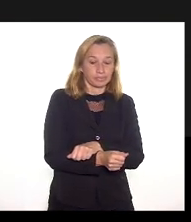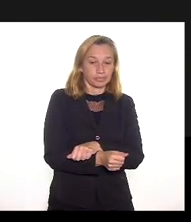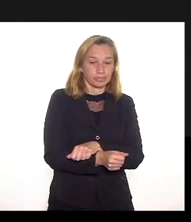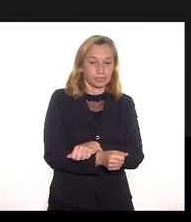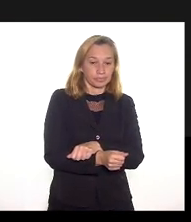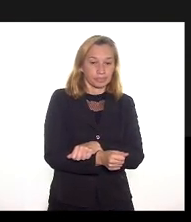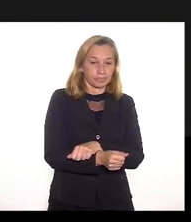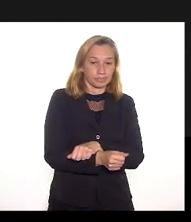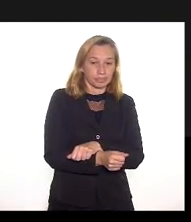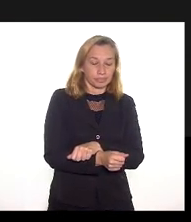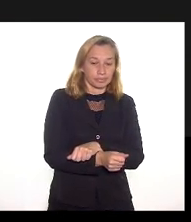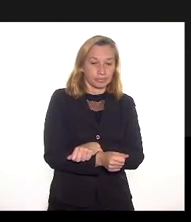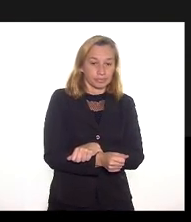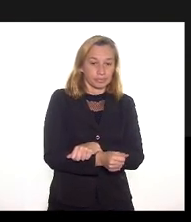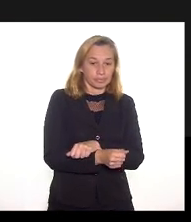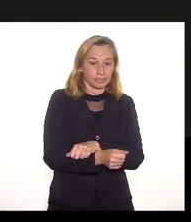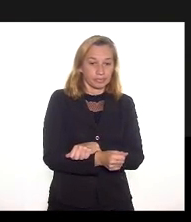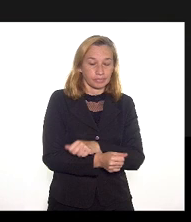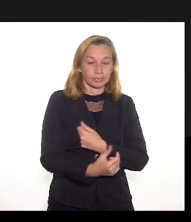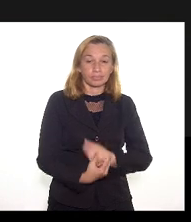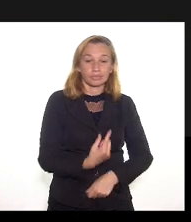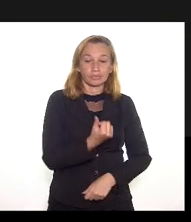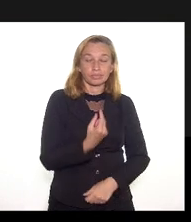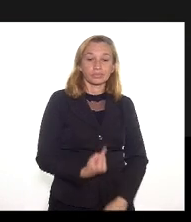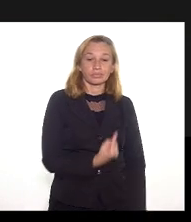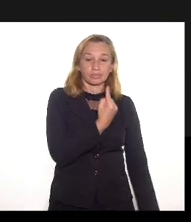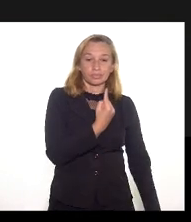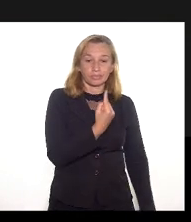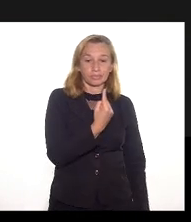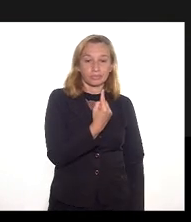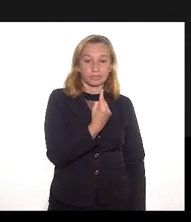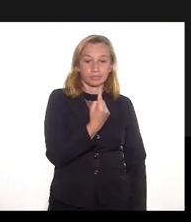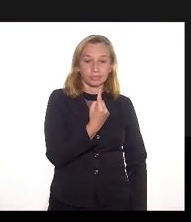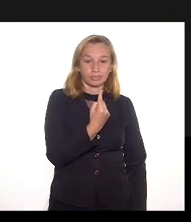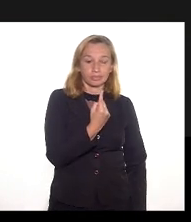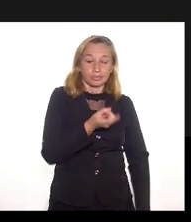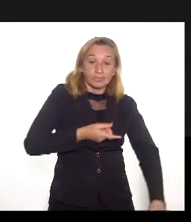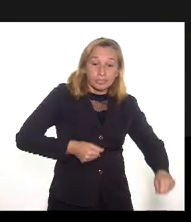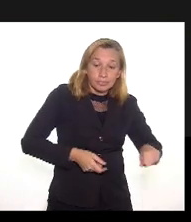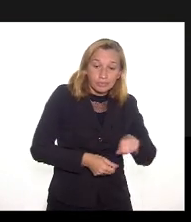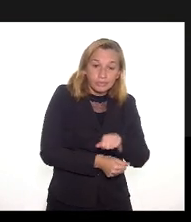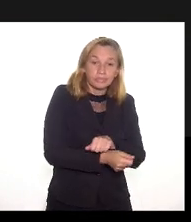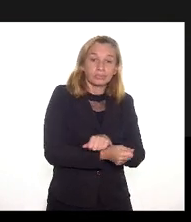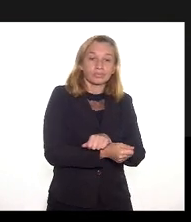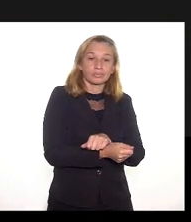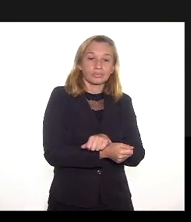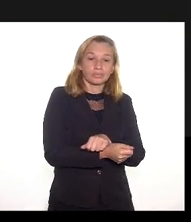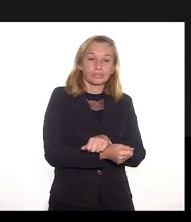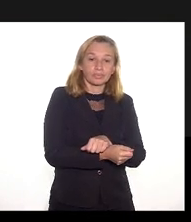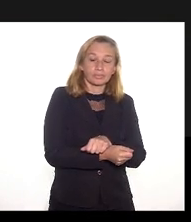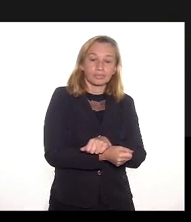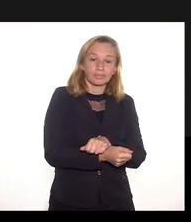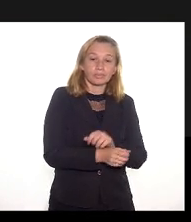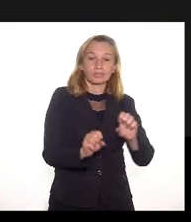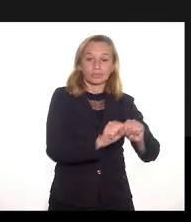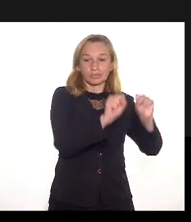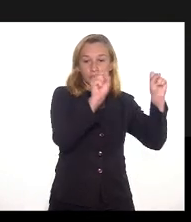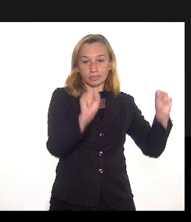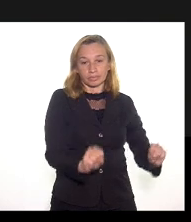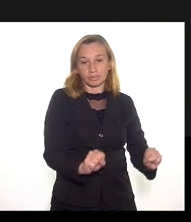terá que destinar esse dinheiro único e exclusivamente para investimento ou para o sistema